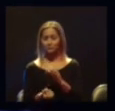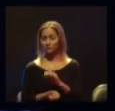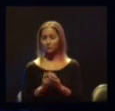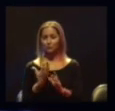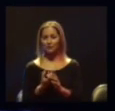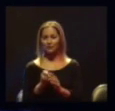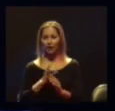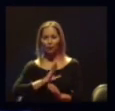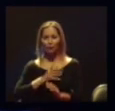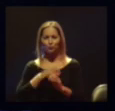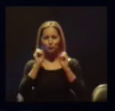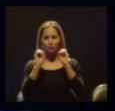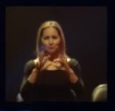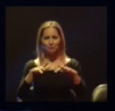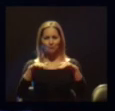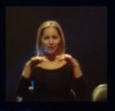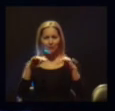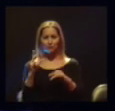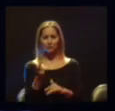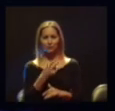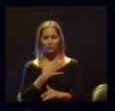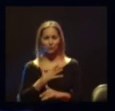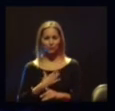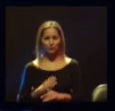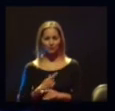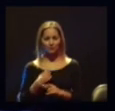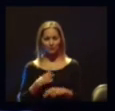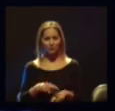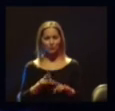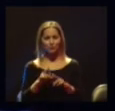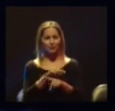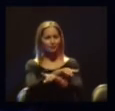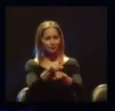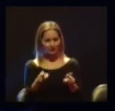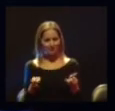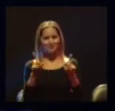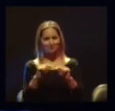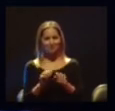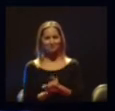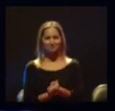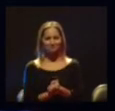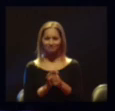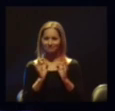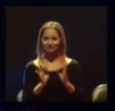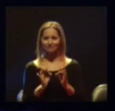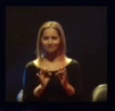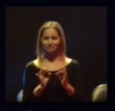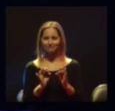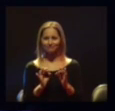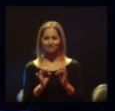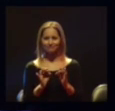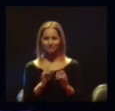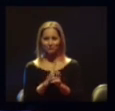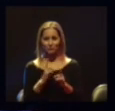mundo mágico que tanto apreciam e espero que vocês todos também. Preparem-se